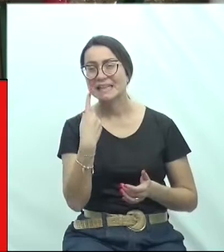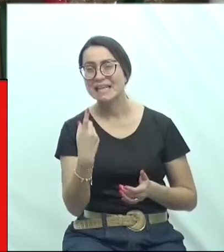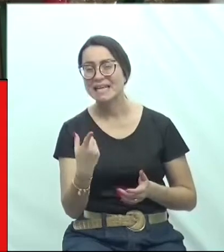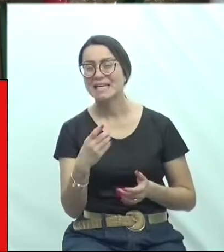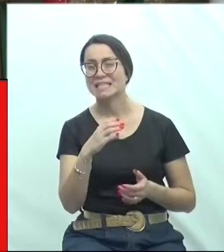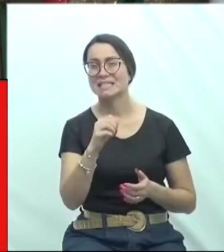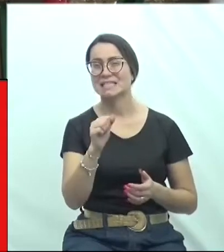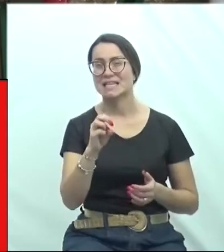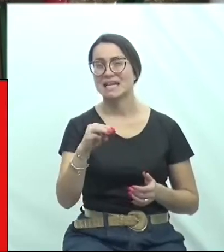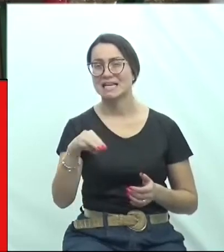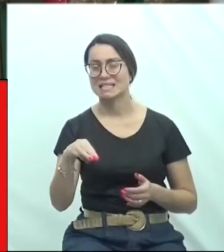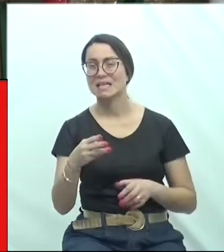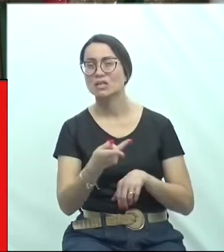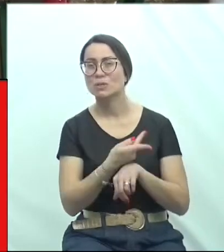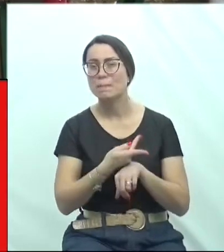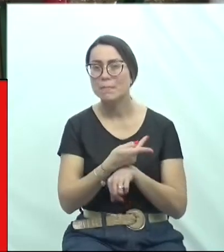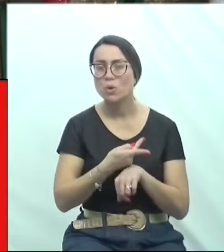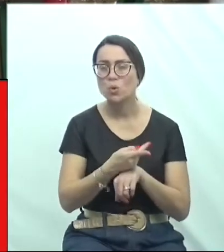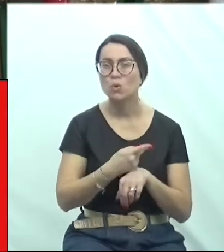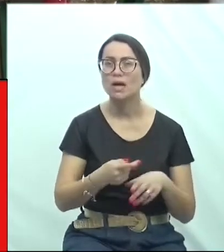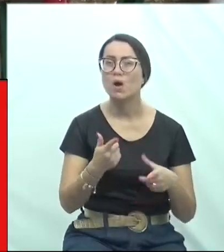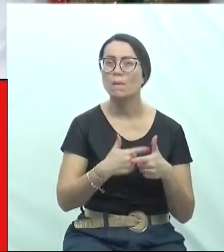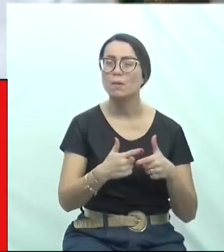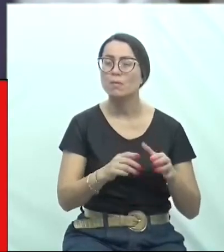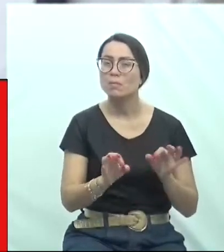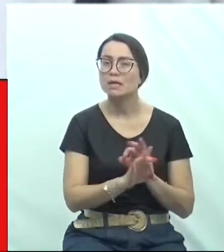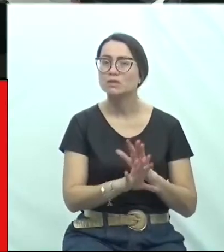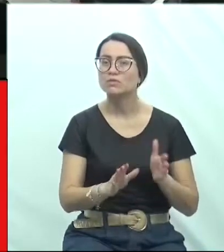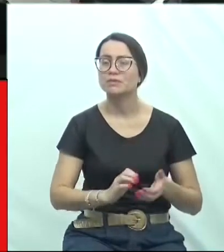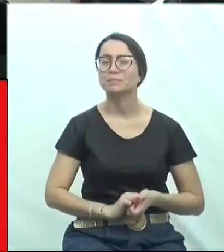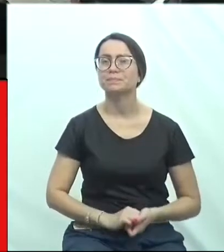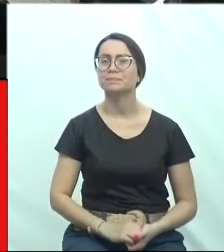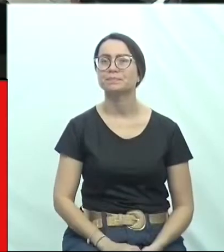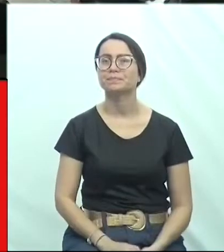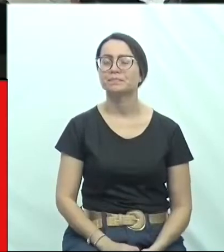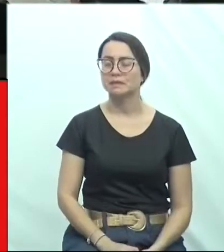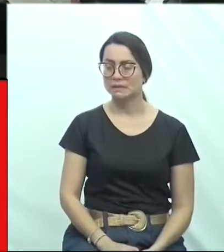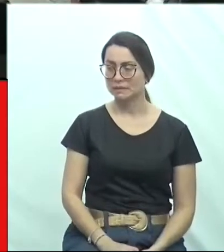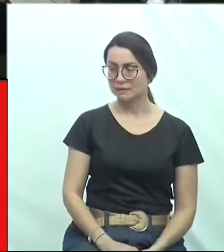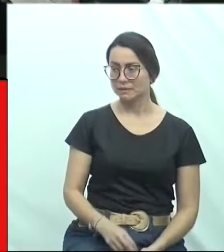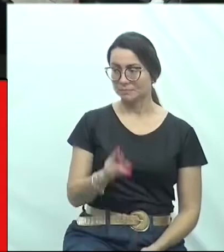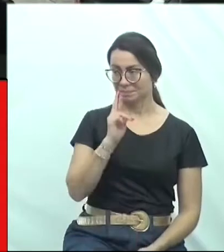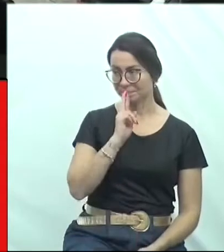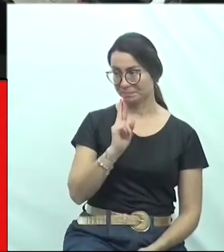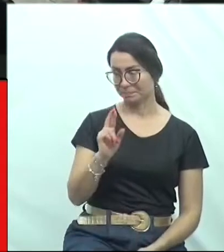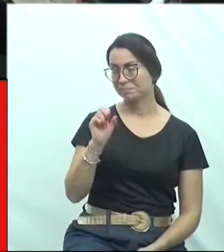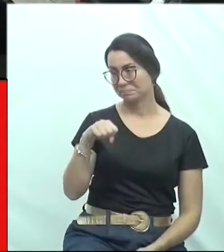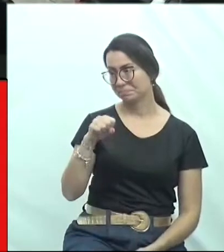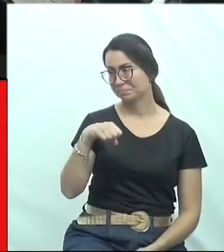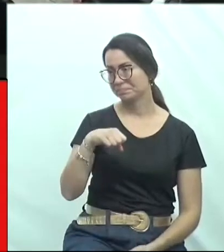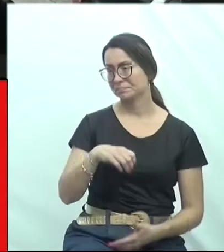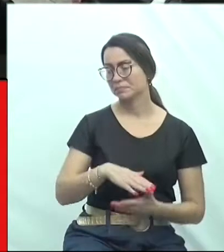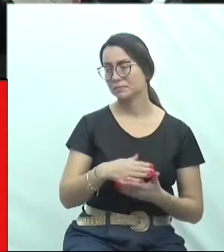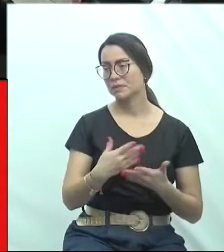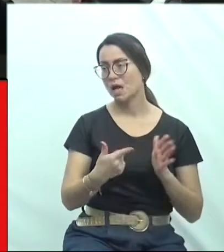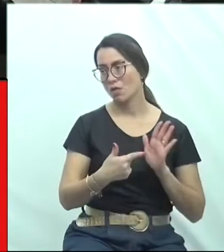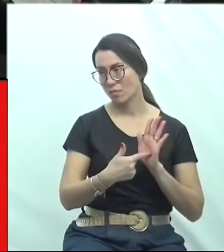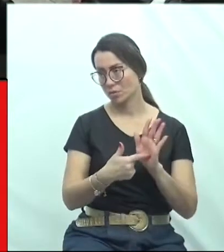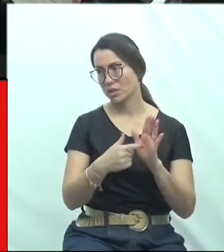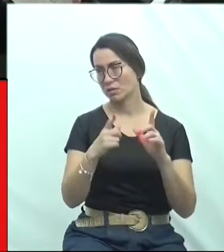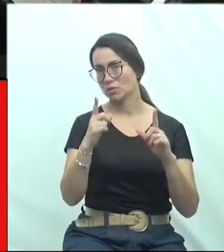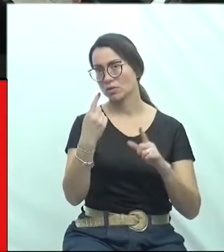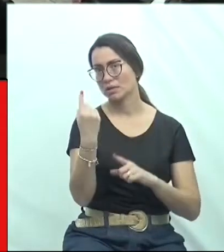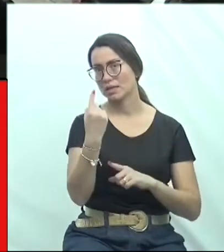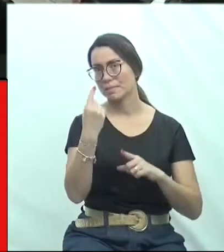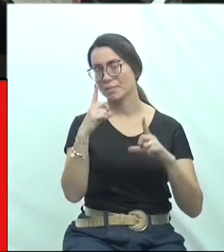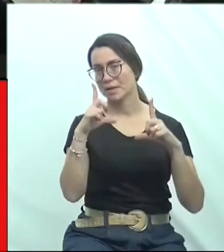esse problema com o consumidor? Seria essa a pergunta. Sim, como foi mostrado na primeira foto ali,